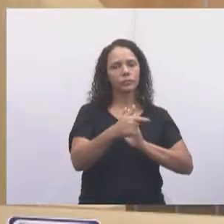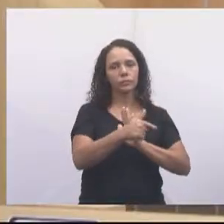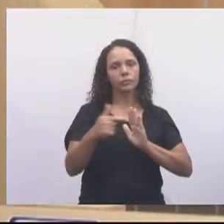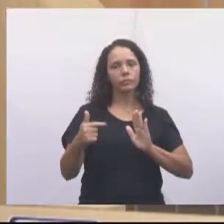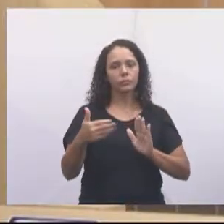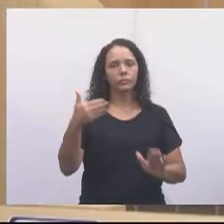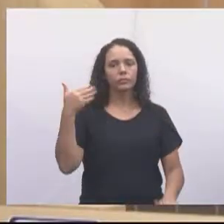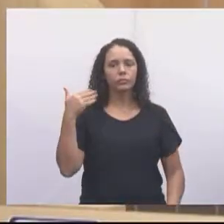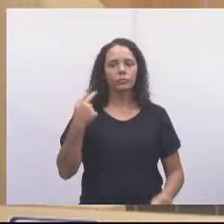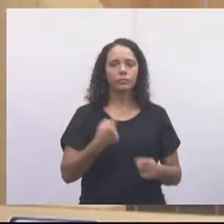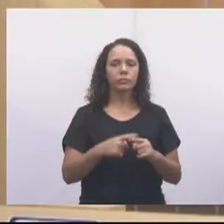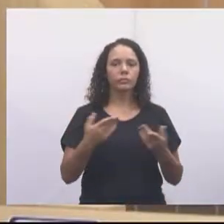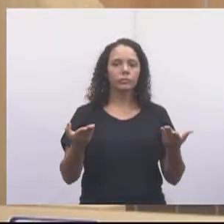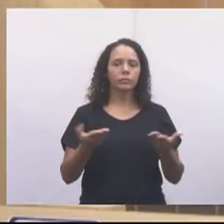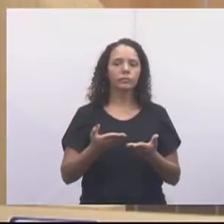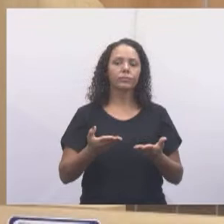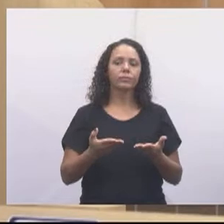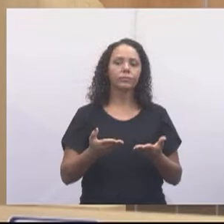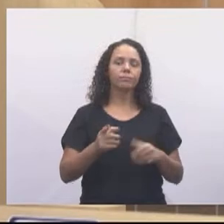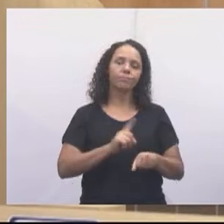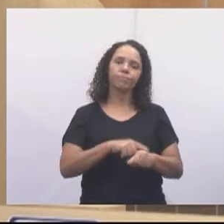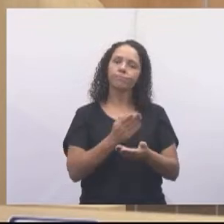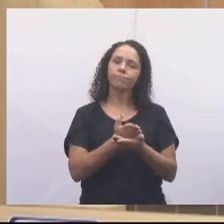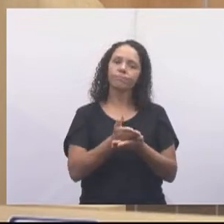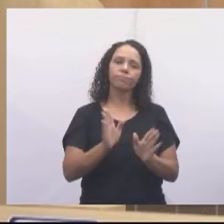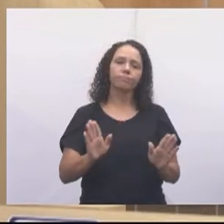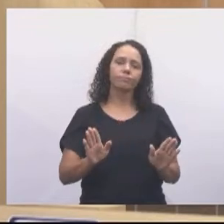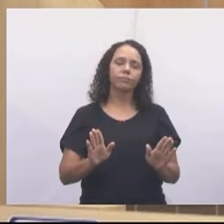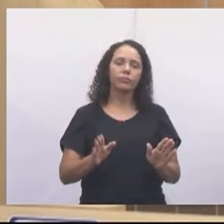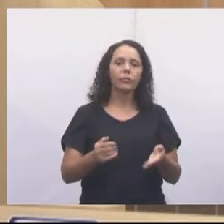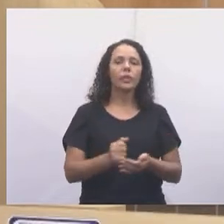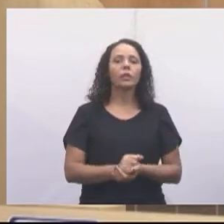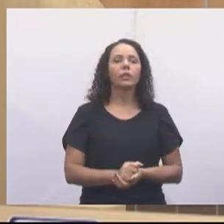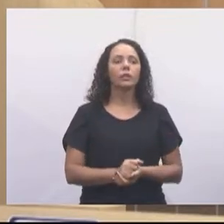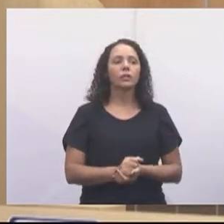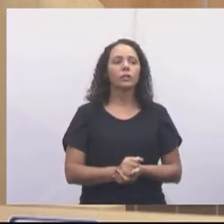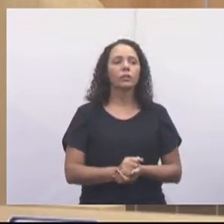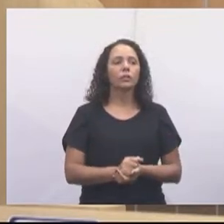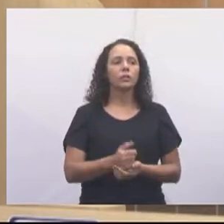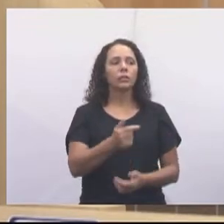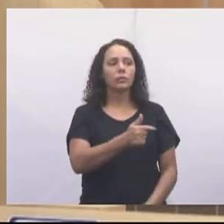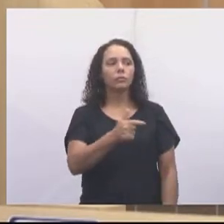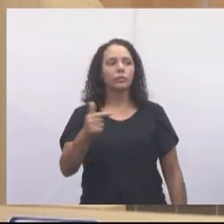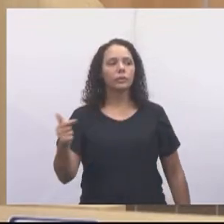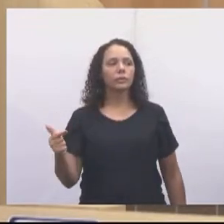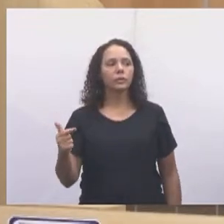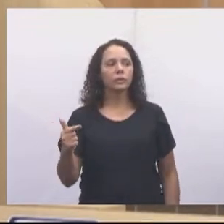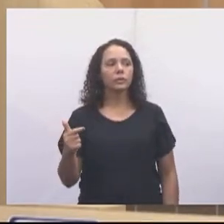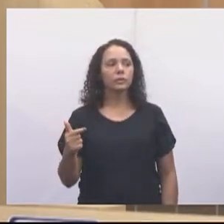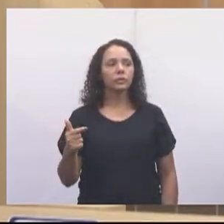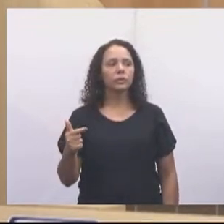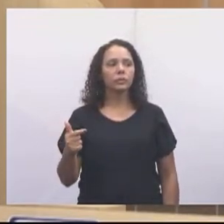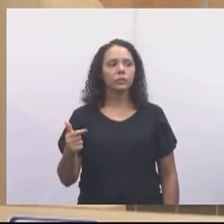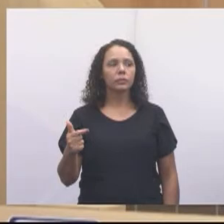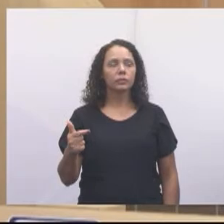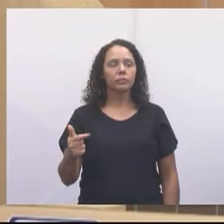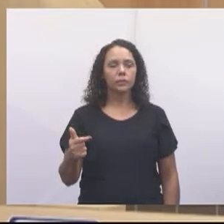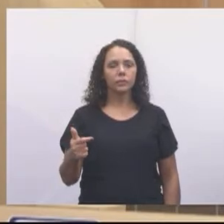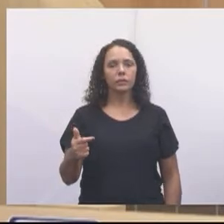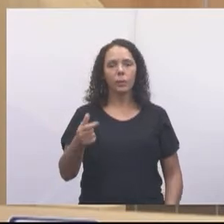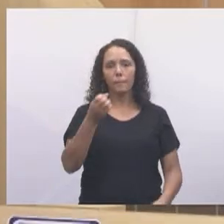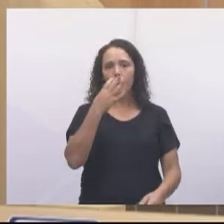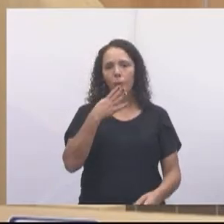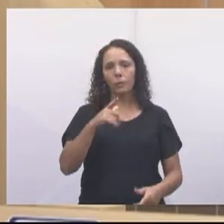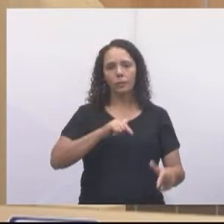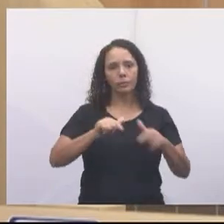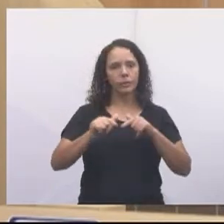passou, porque hoje, infelizmente, não vai dar tempo. Então, desejo aí uma excelente semana de trabalho aí a todos os vereadores e a toda a